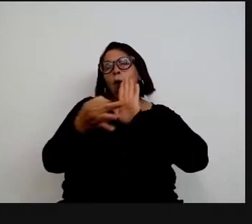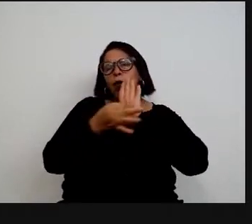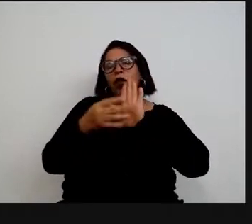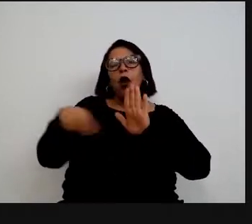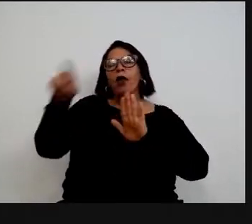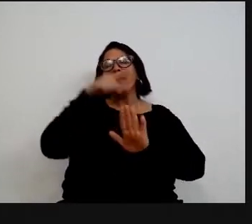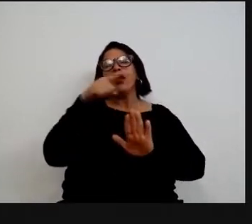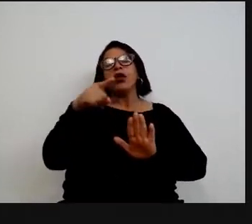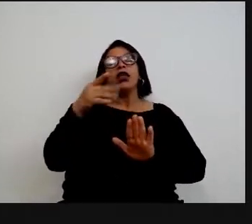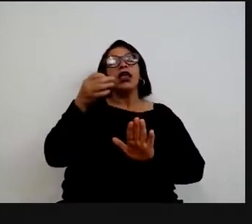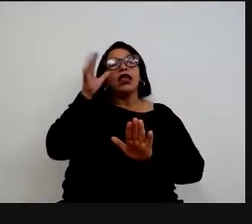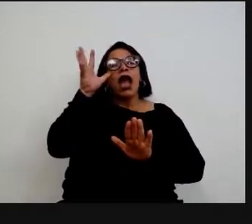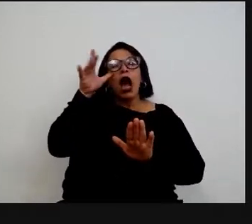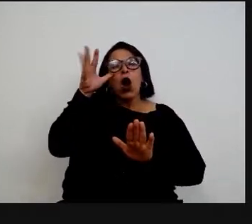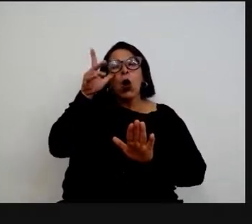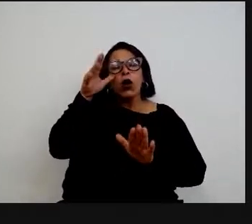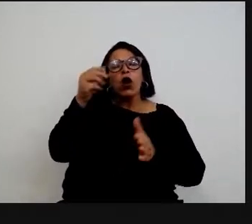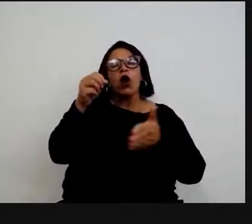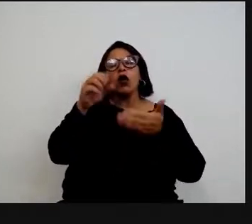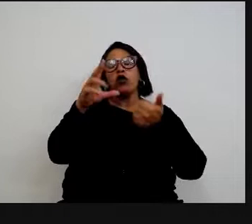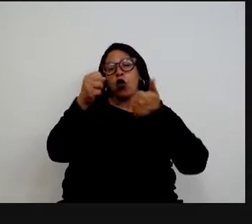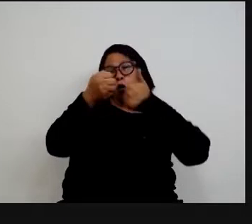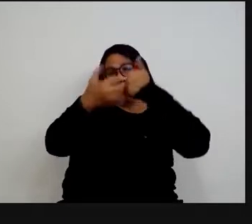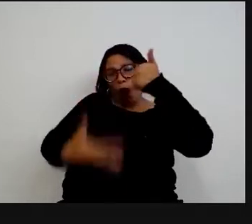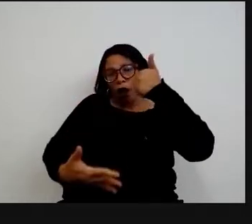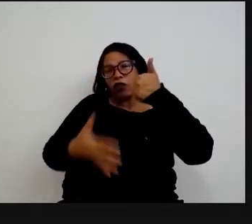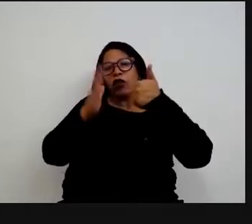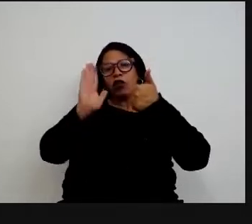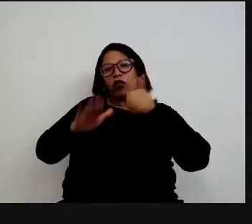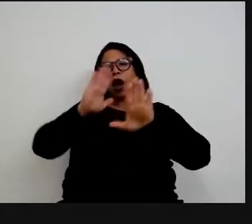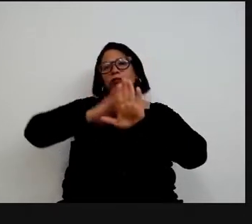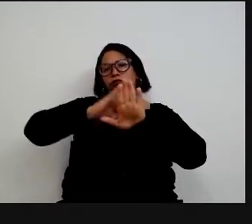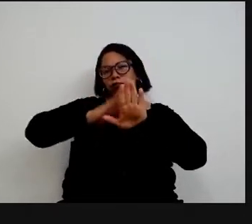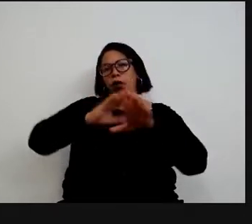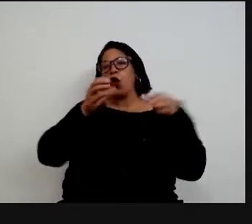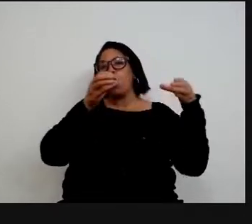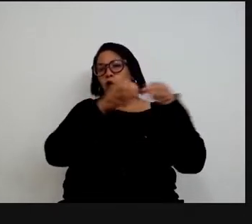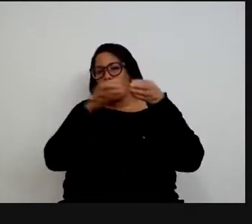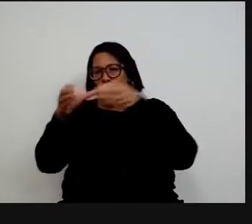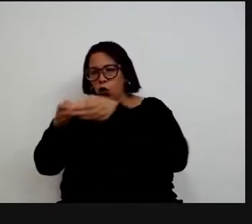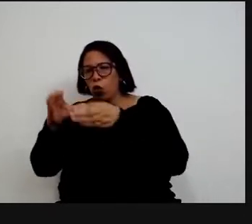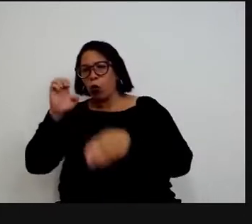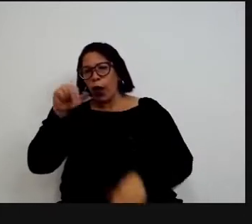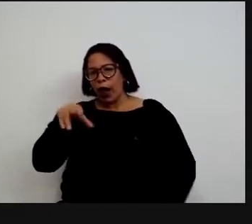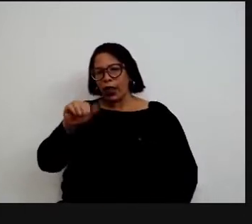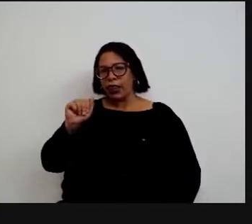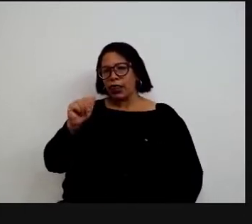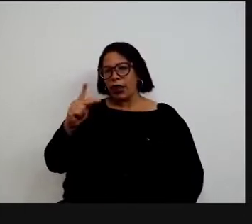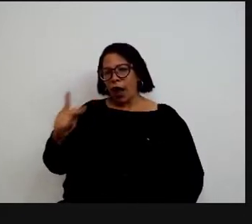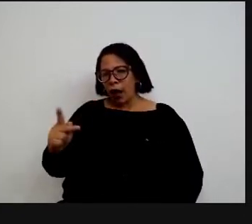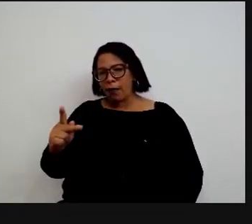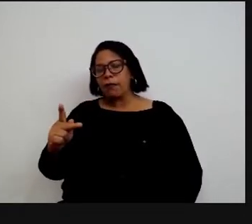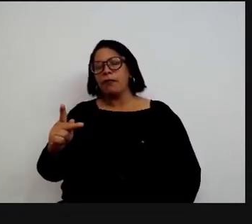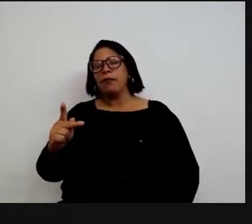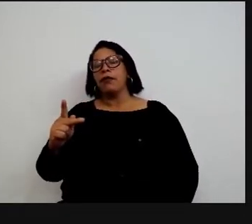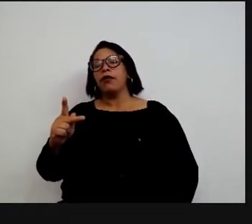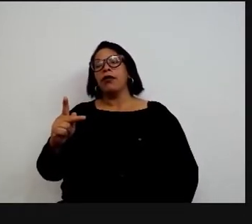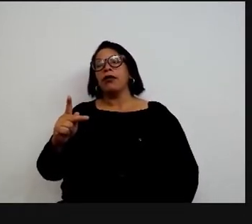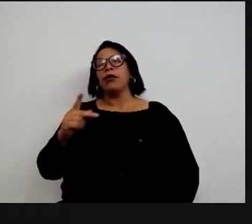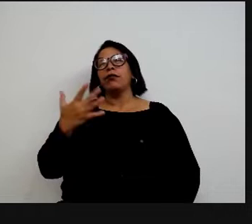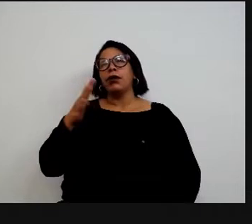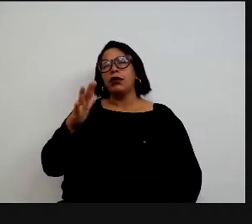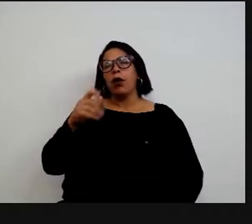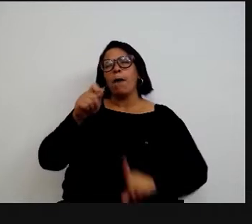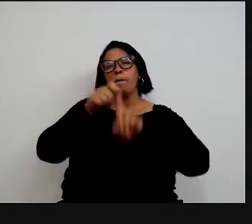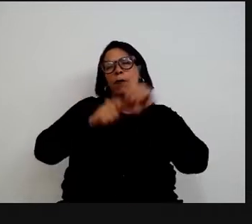curiosos também com o artigo que nós estamos escrevendo colaborativamente entre a equipe que gerenciou isso em